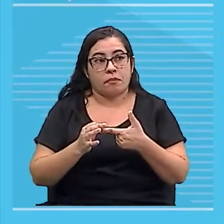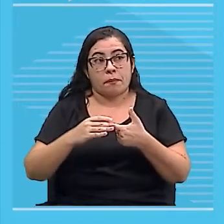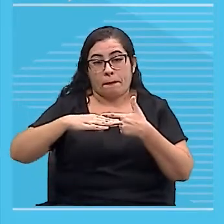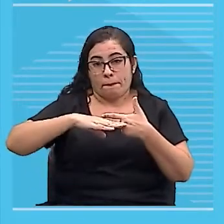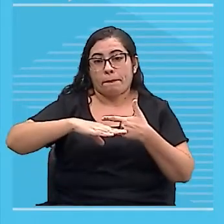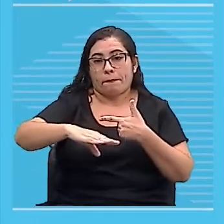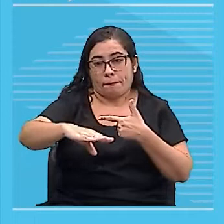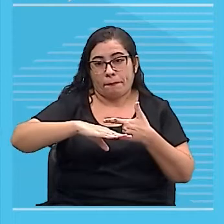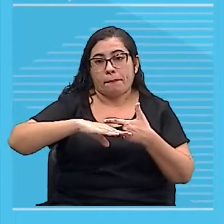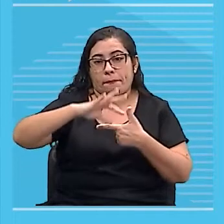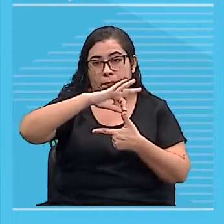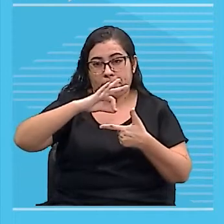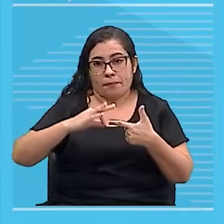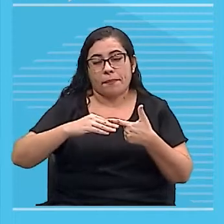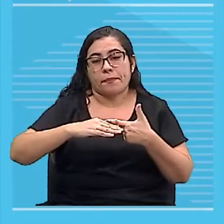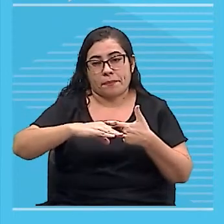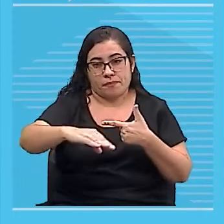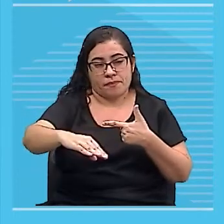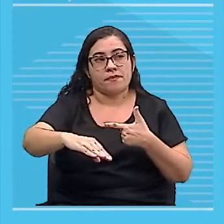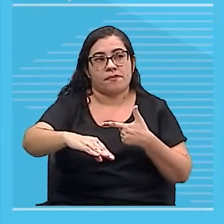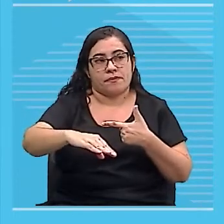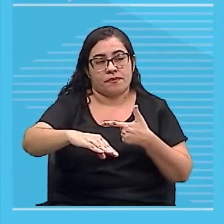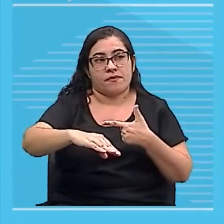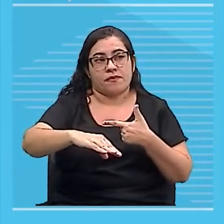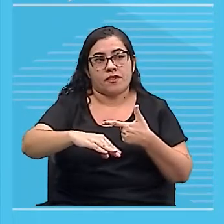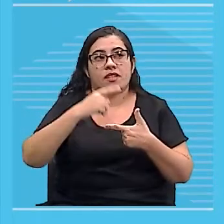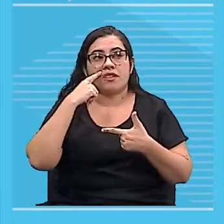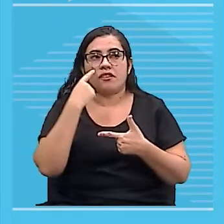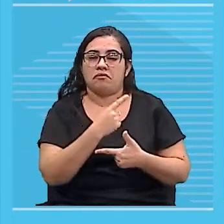plana. E aqui você pode achar a